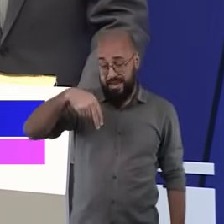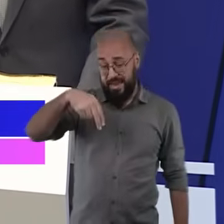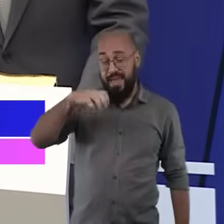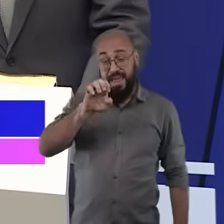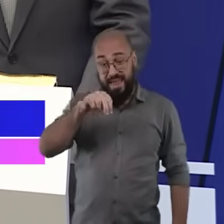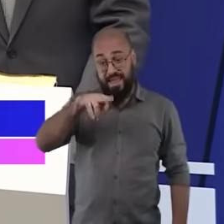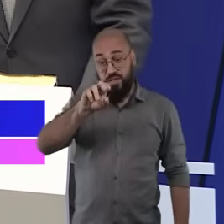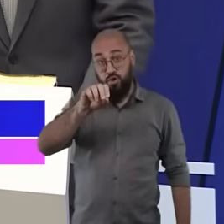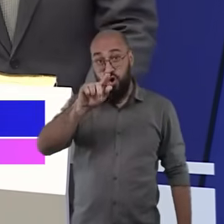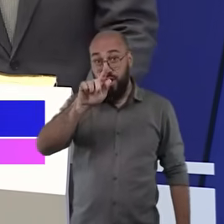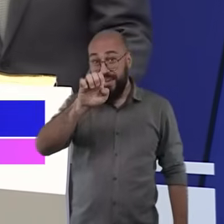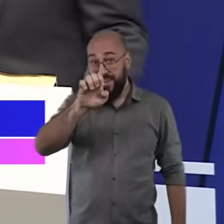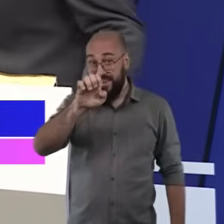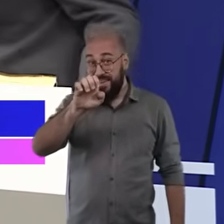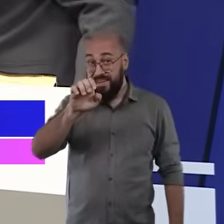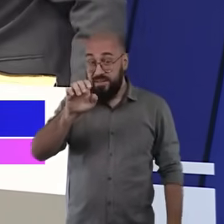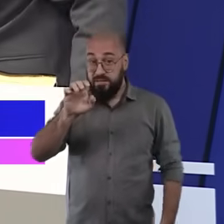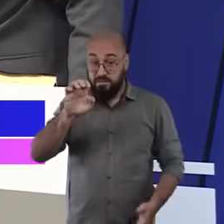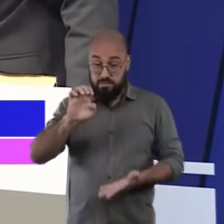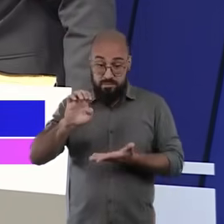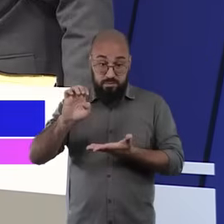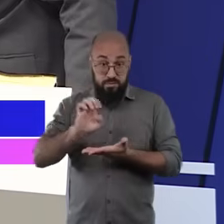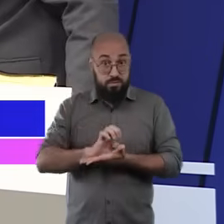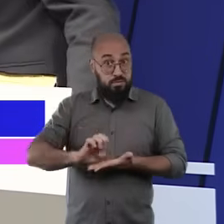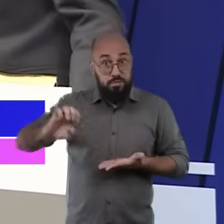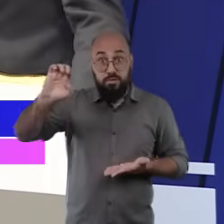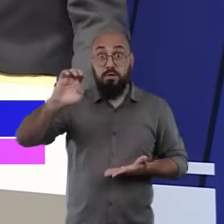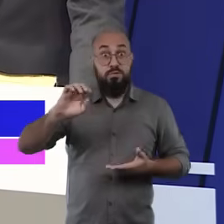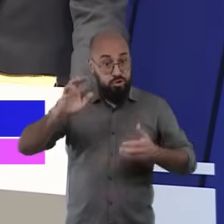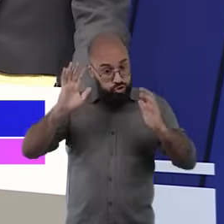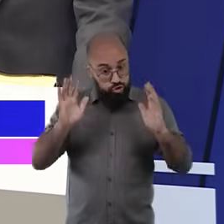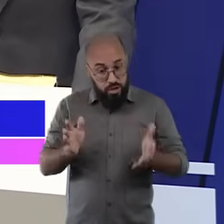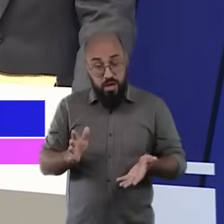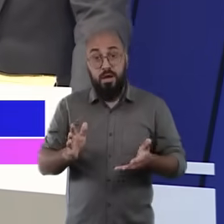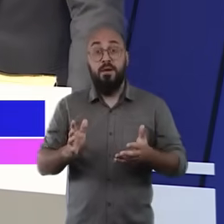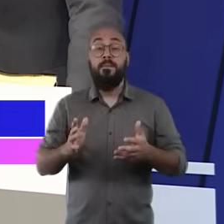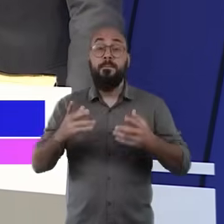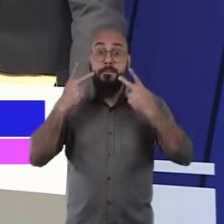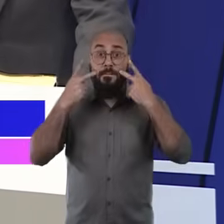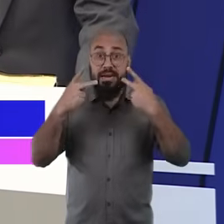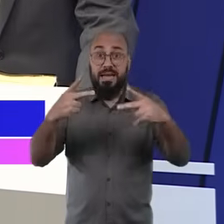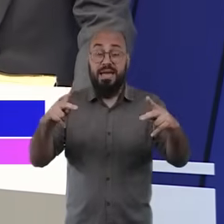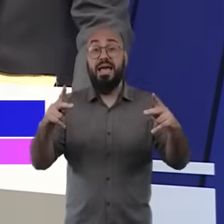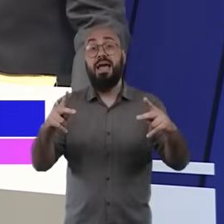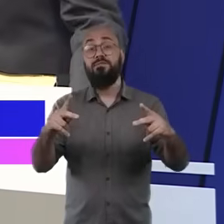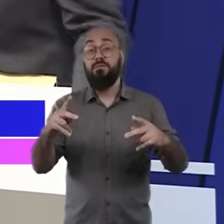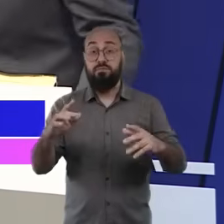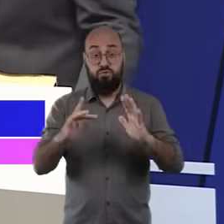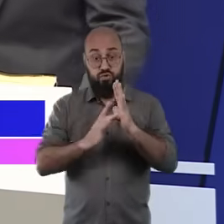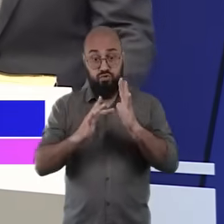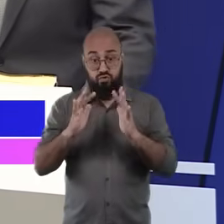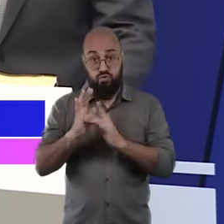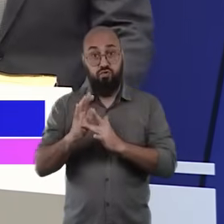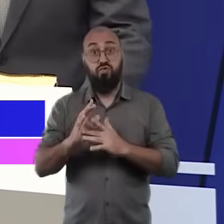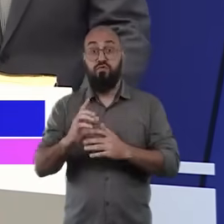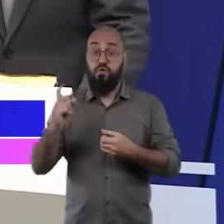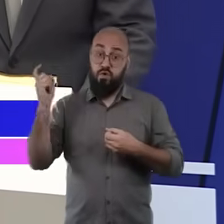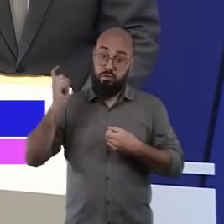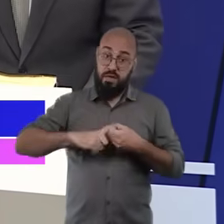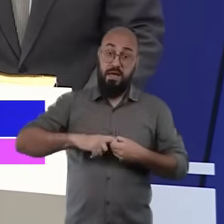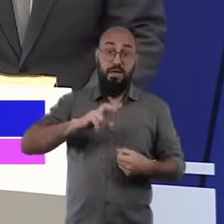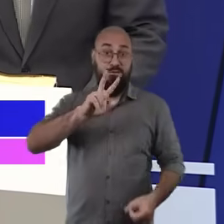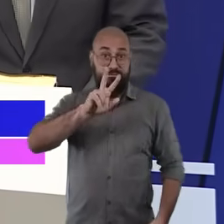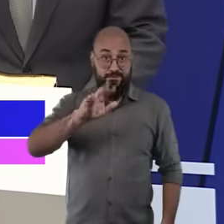mundo, já Enoque pregava dizendo que o Senhor voltaria com milhares dos